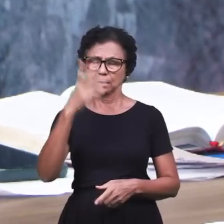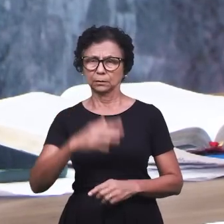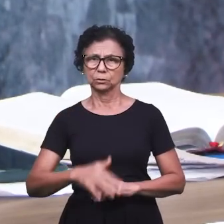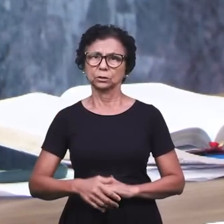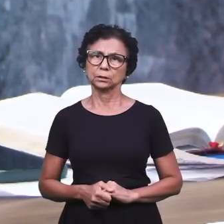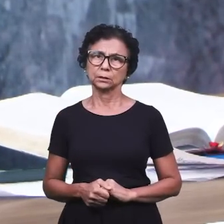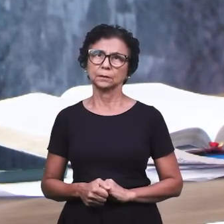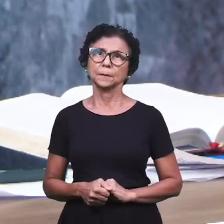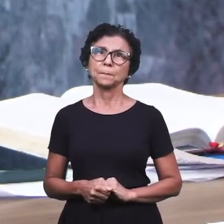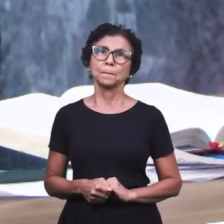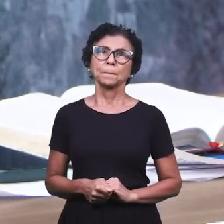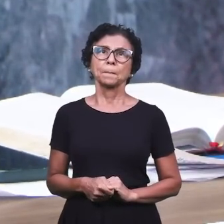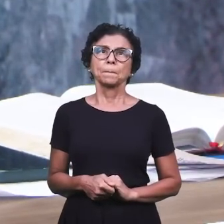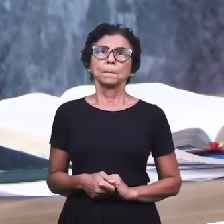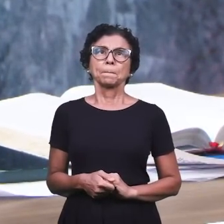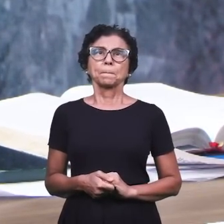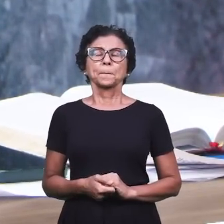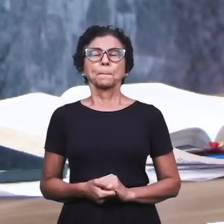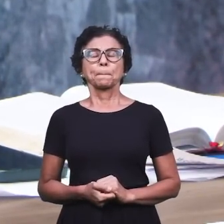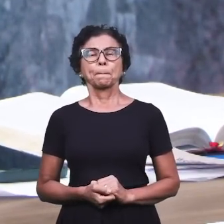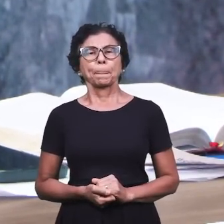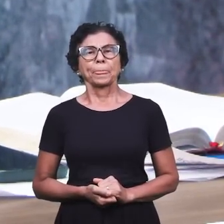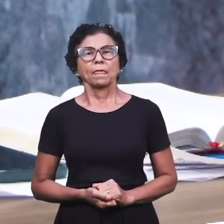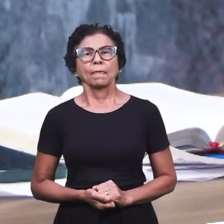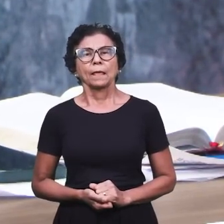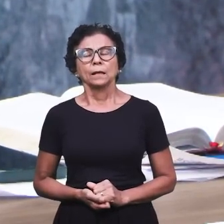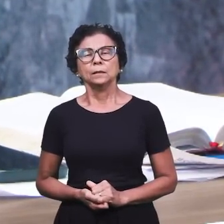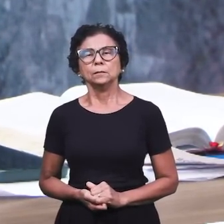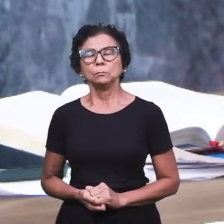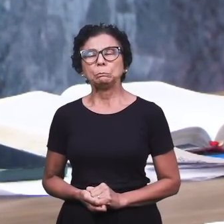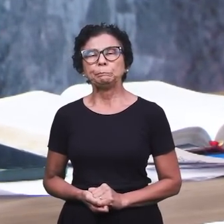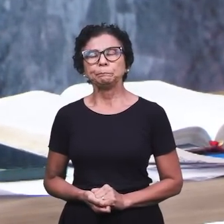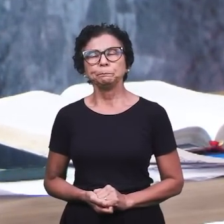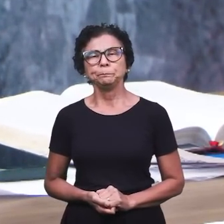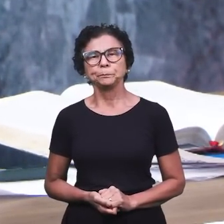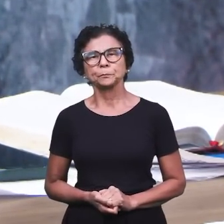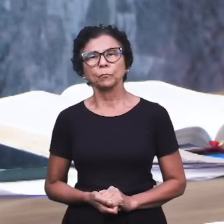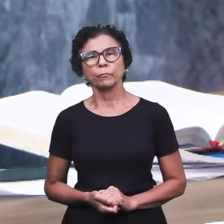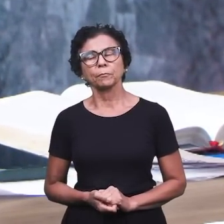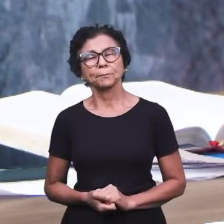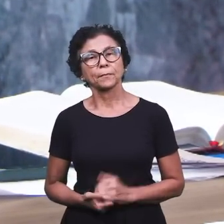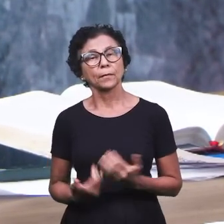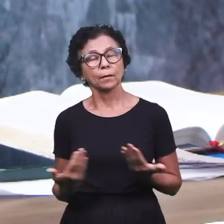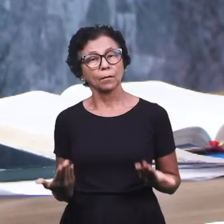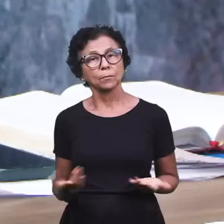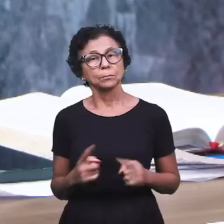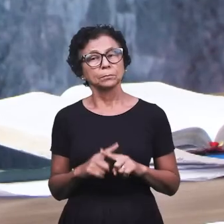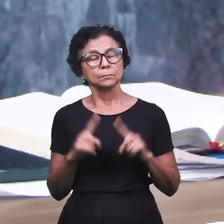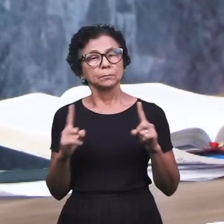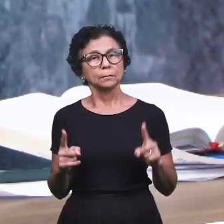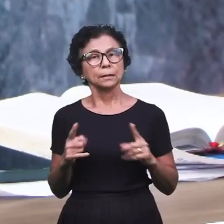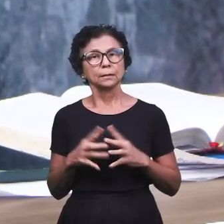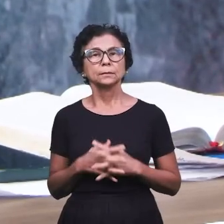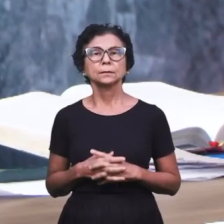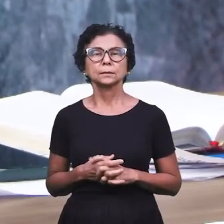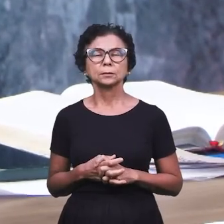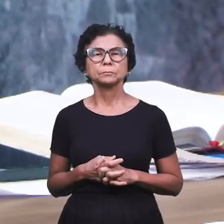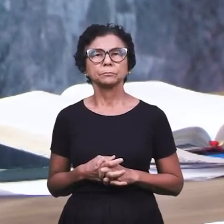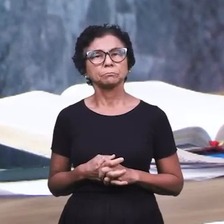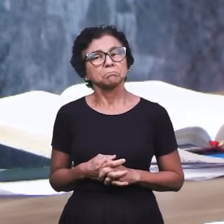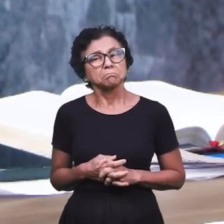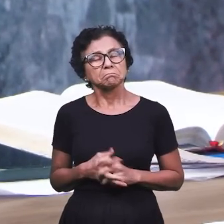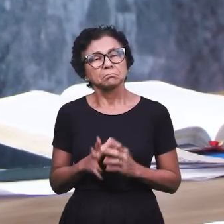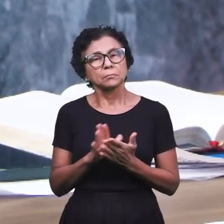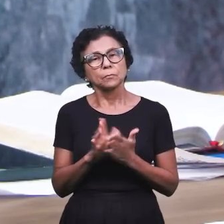inferências da nossa razão a respeito do comportamento de Simão Zelote. Mas o que se sabe dele, como o pastor Eugênio falou, é aquilo que a